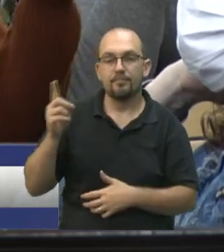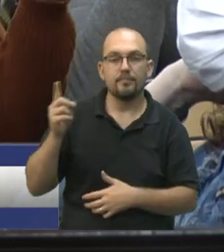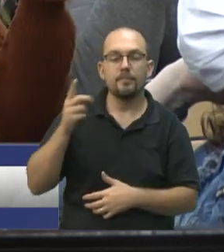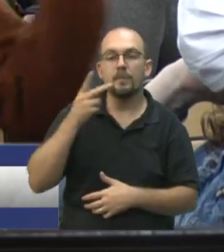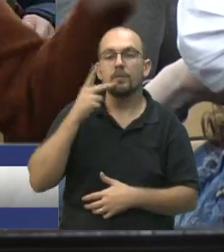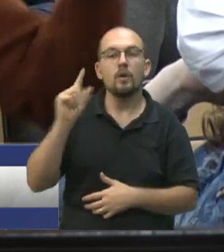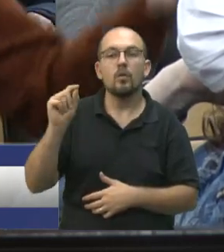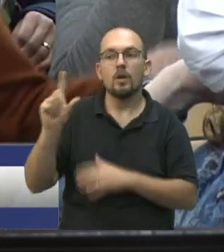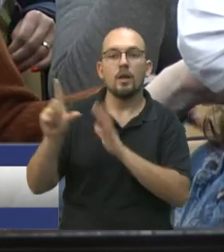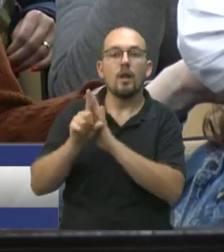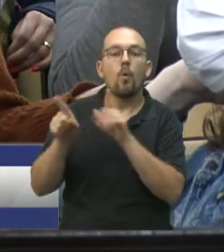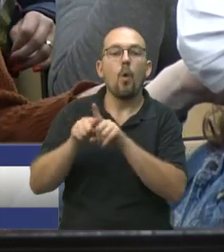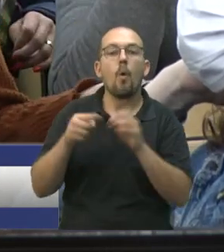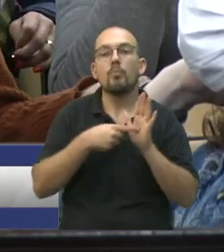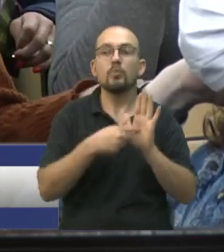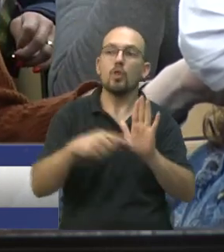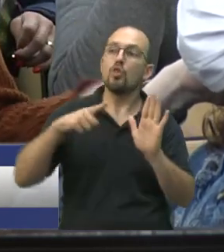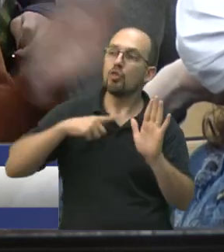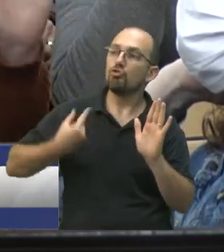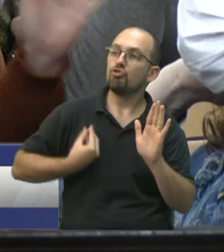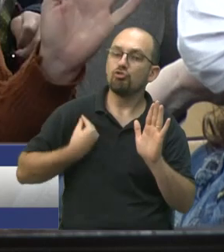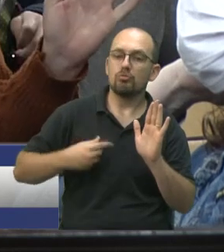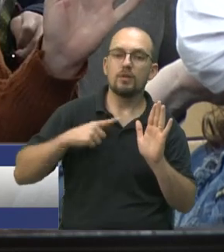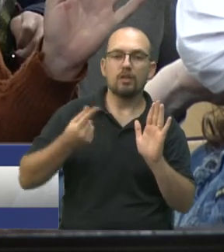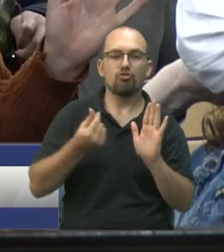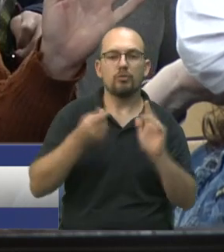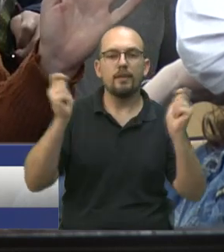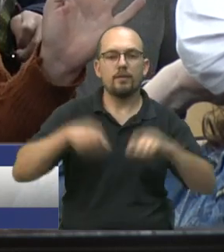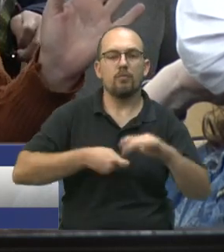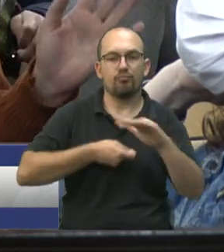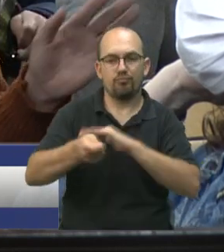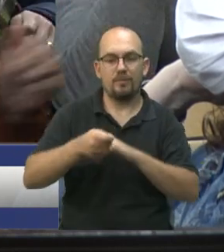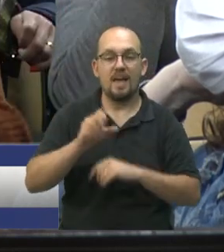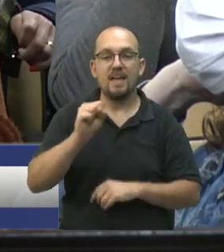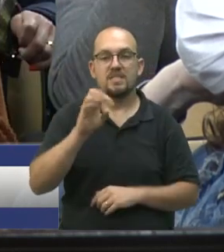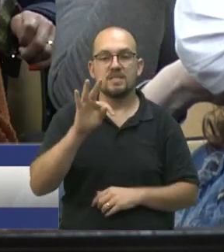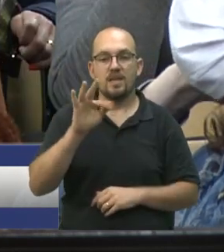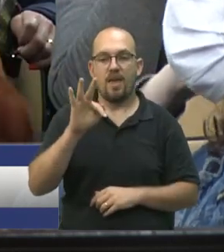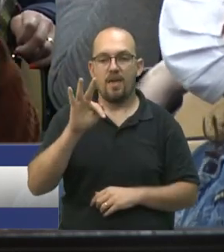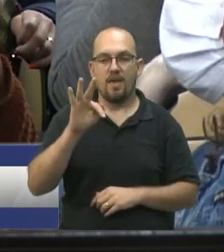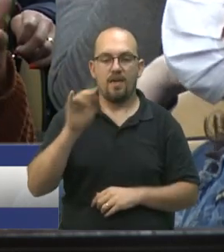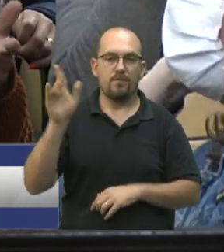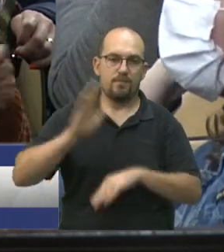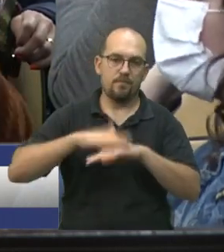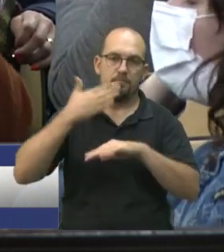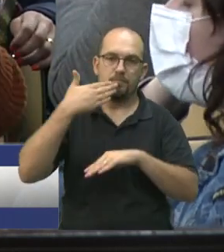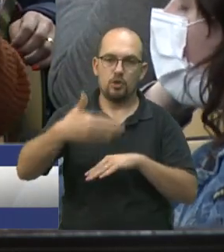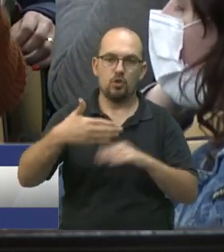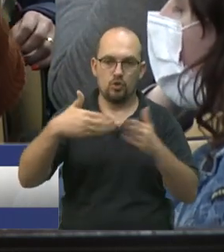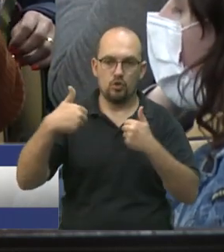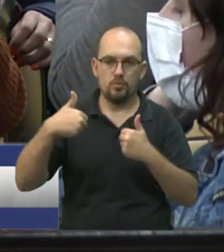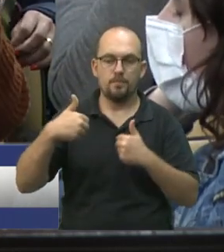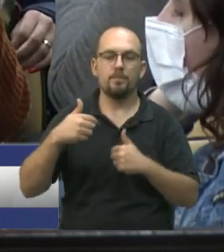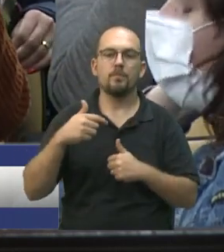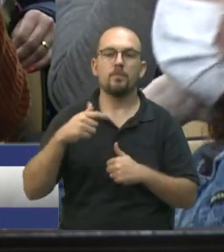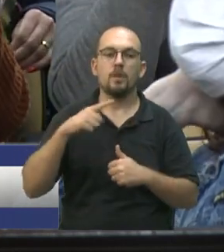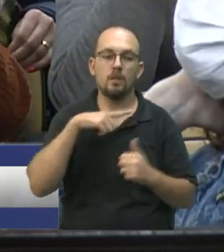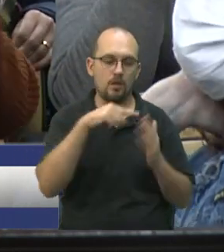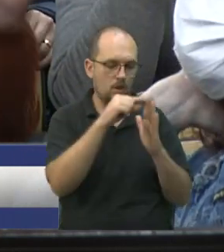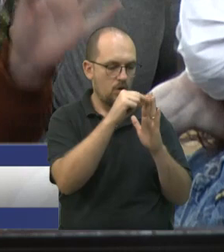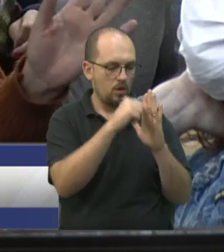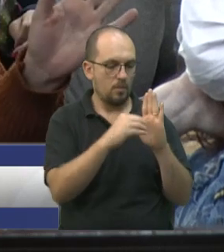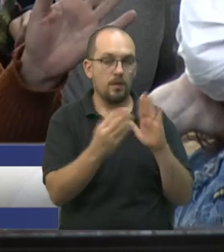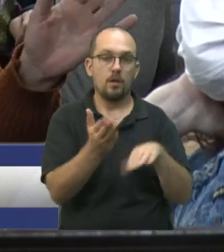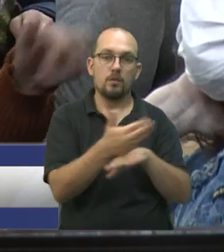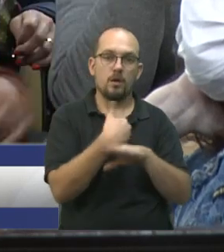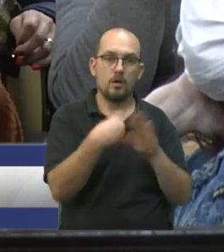precisa é de mostrar que tem dinheiro para fazer. Foi isso que o STF está pedindo. Então, prever no orçamento